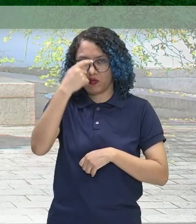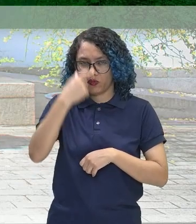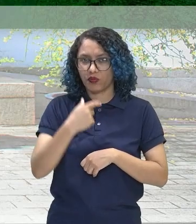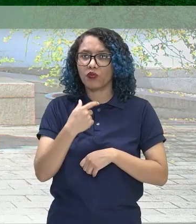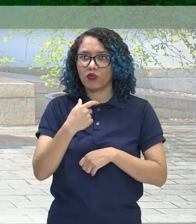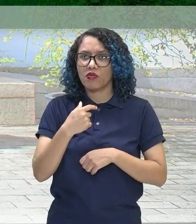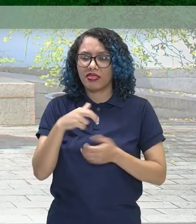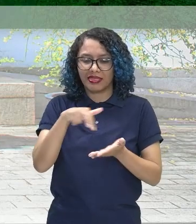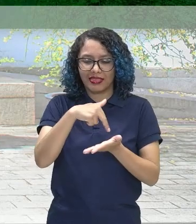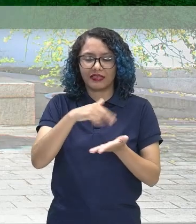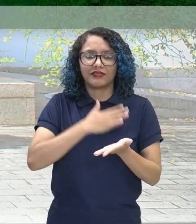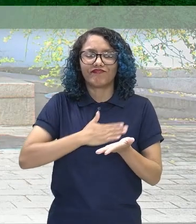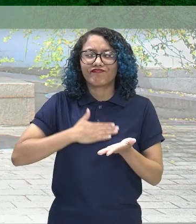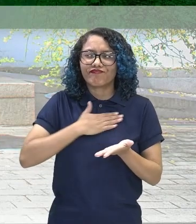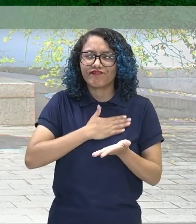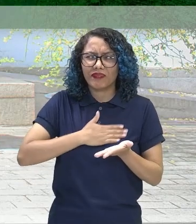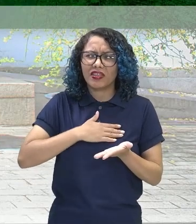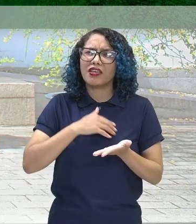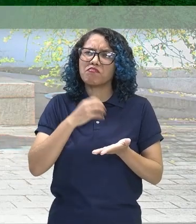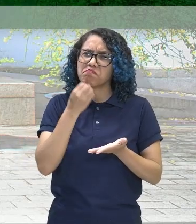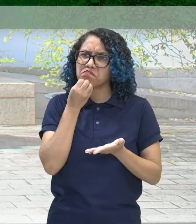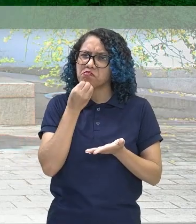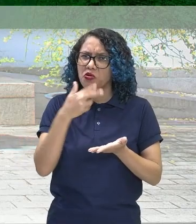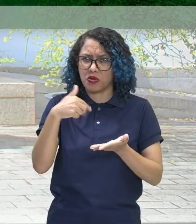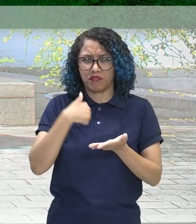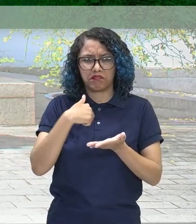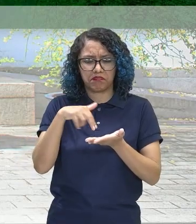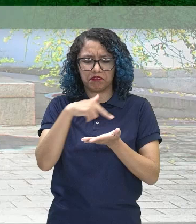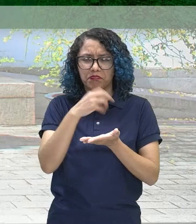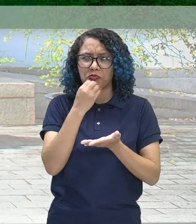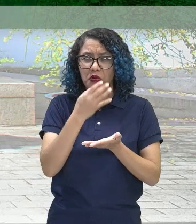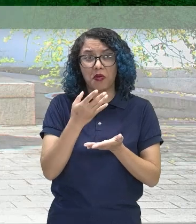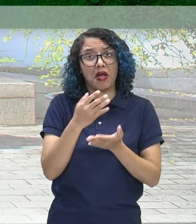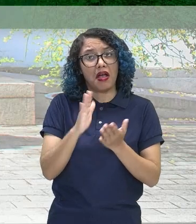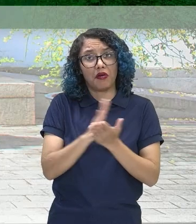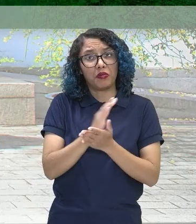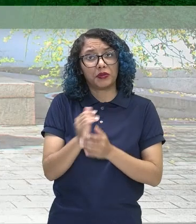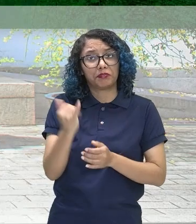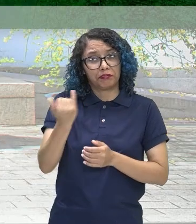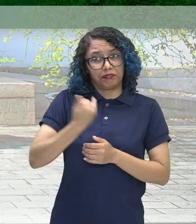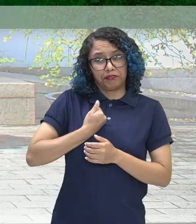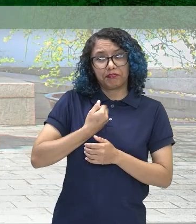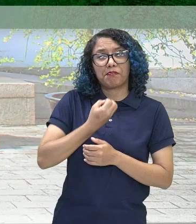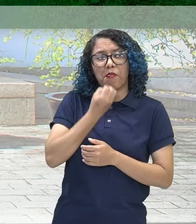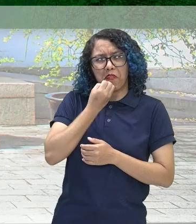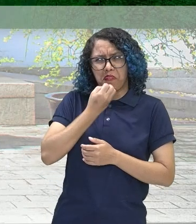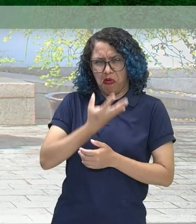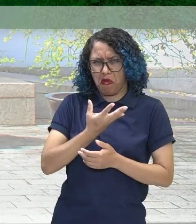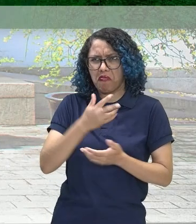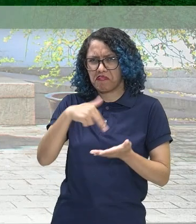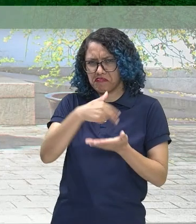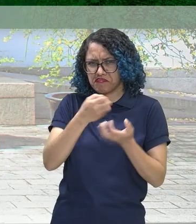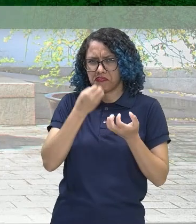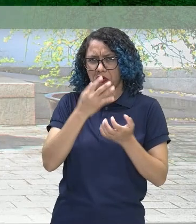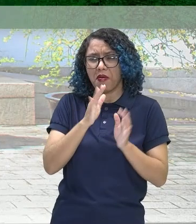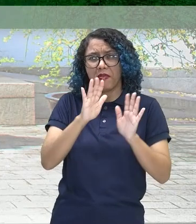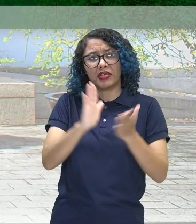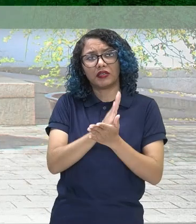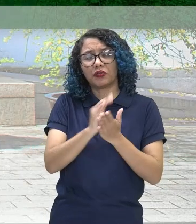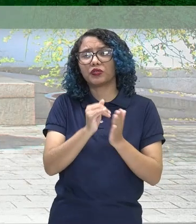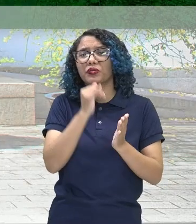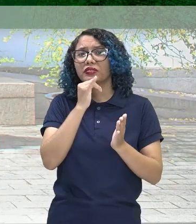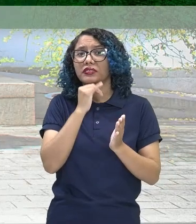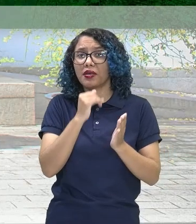de dançar e eu danço muito bem. As pessoas dizem isso, eu acredito nelas. Mas tem muita gente que sabe pintar,